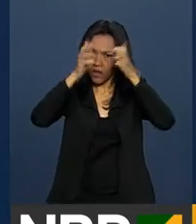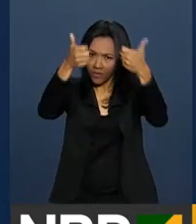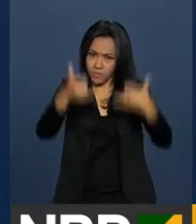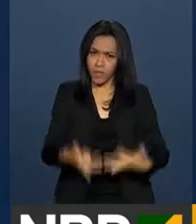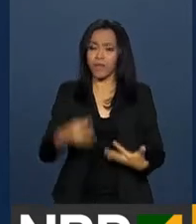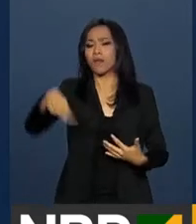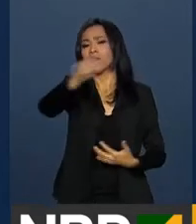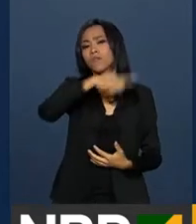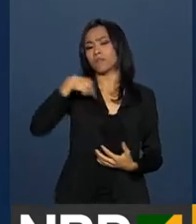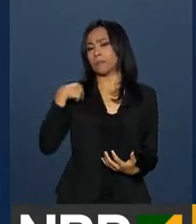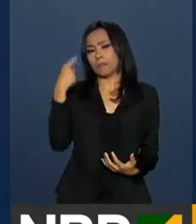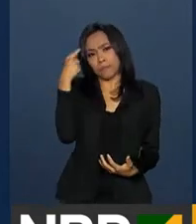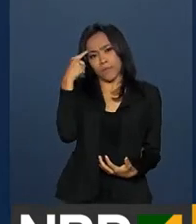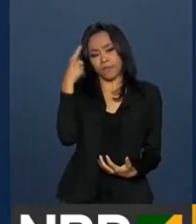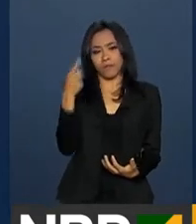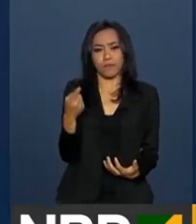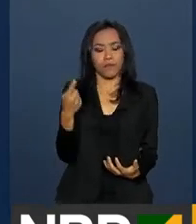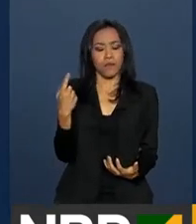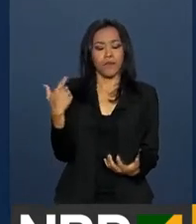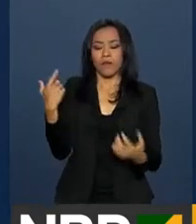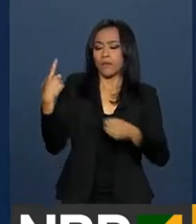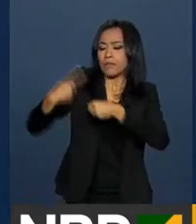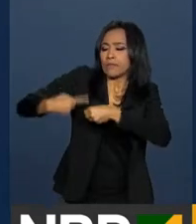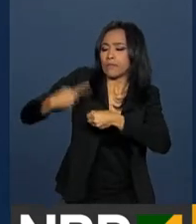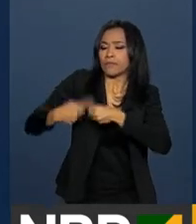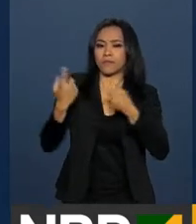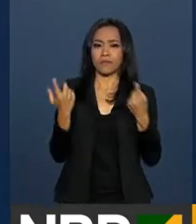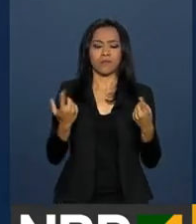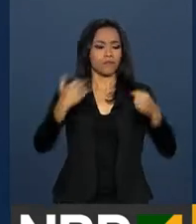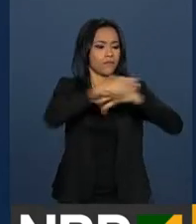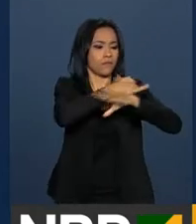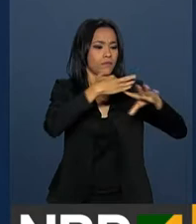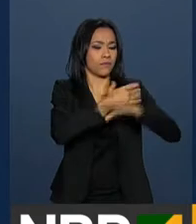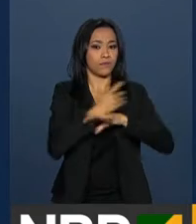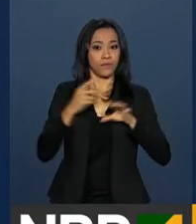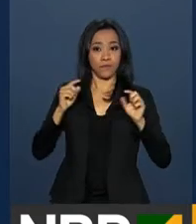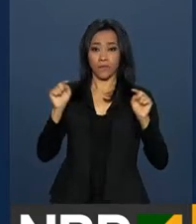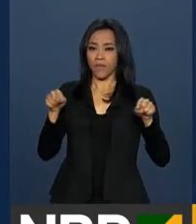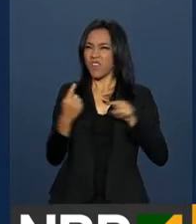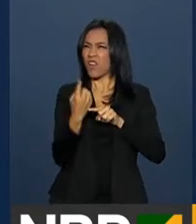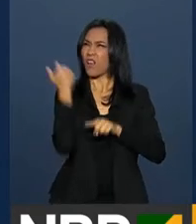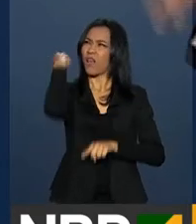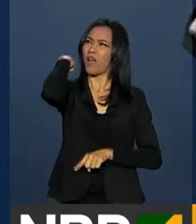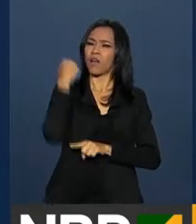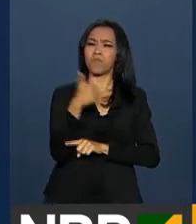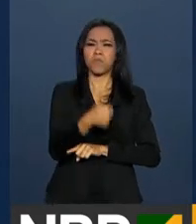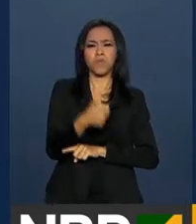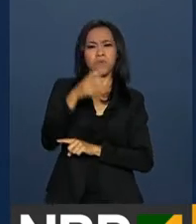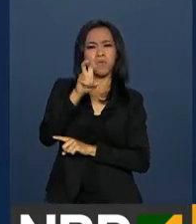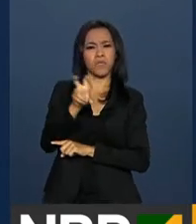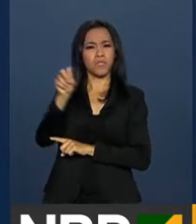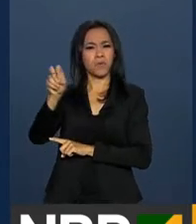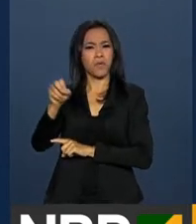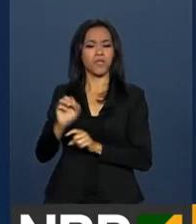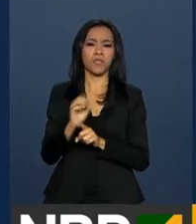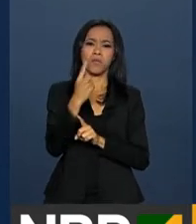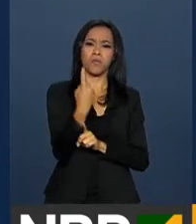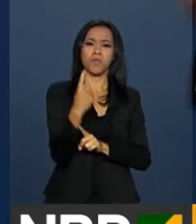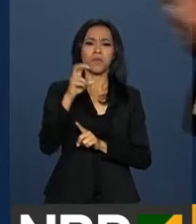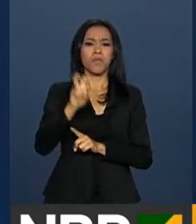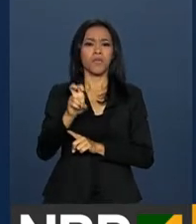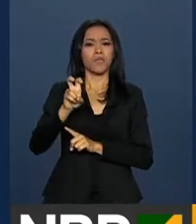imaginem uma vila ou cidade constituída lá pelos idos de 1550,